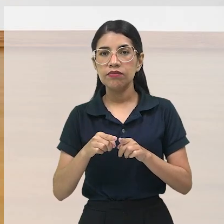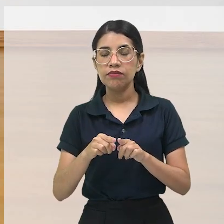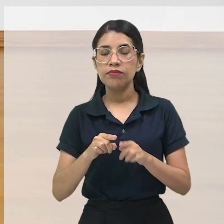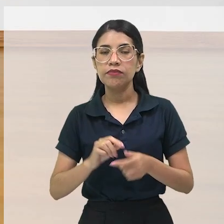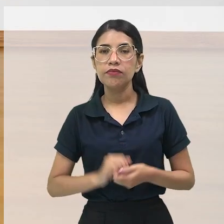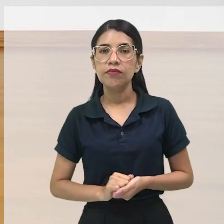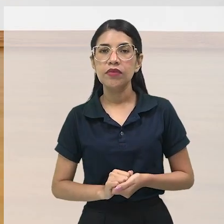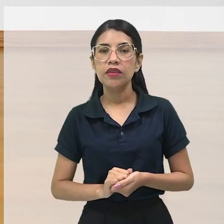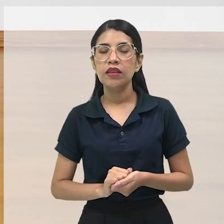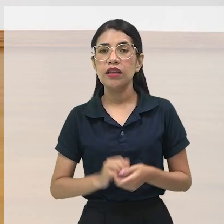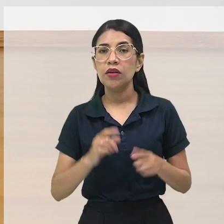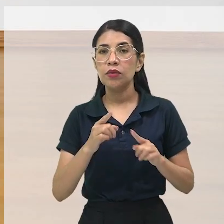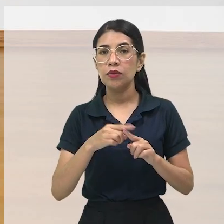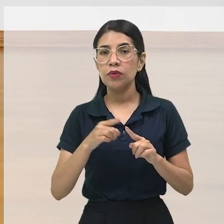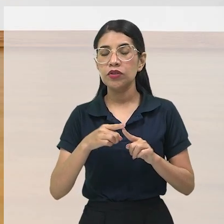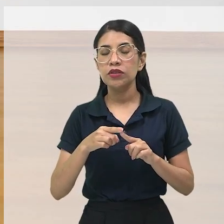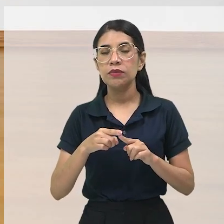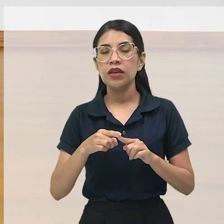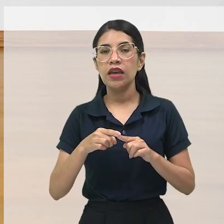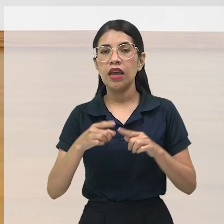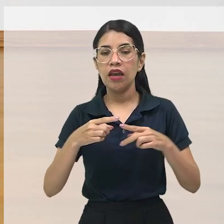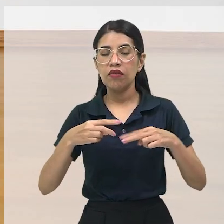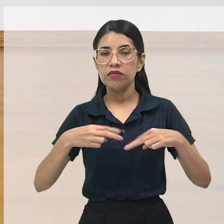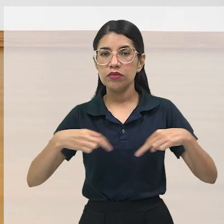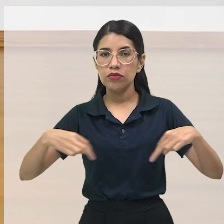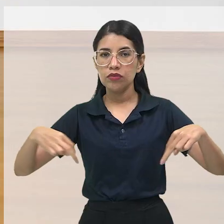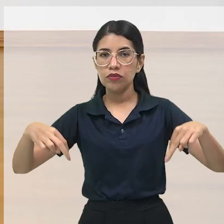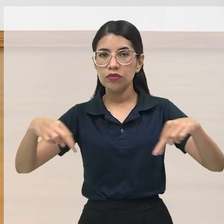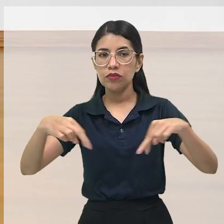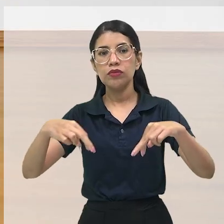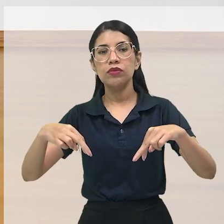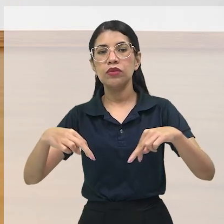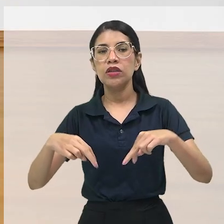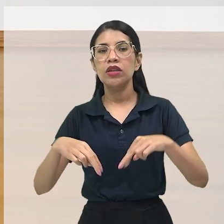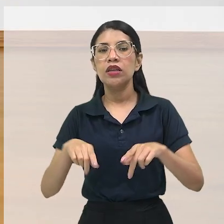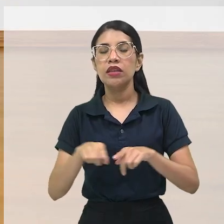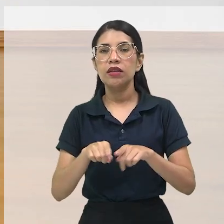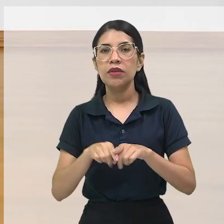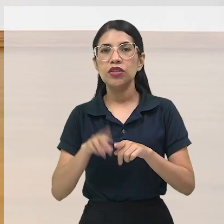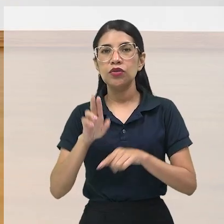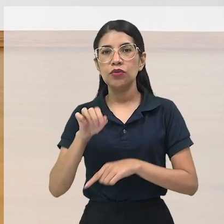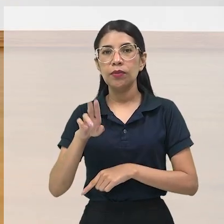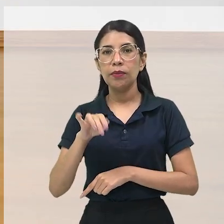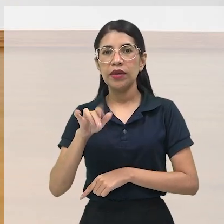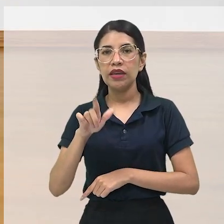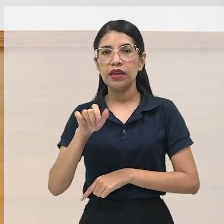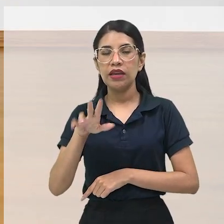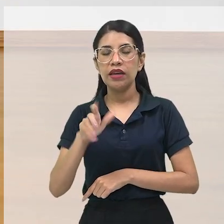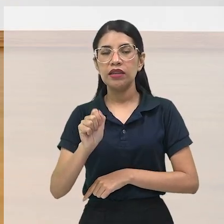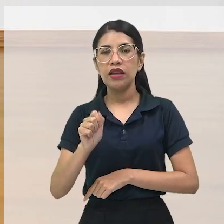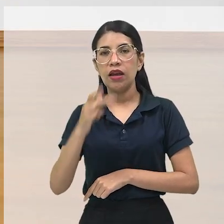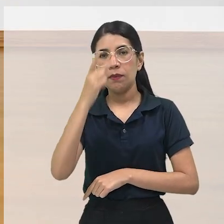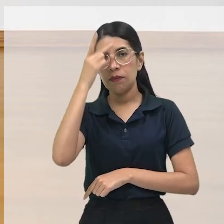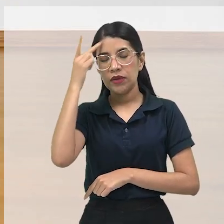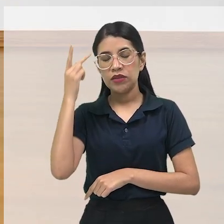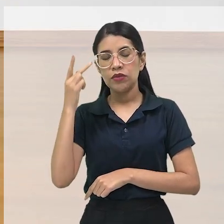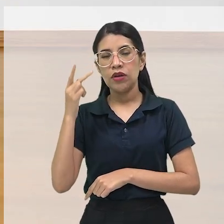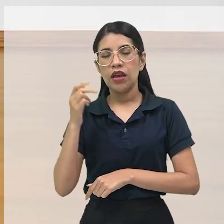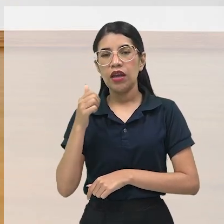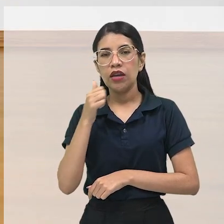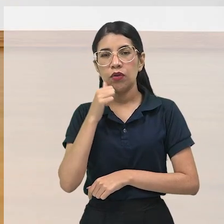O jongo é uma dança de roda e de umbigada. Um casal de cada vez dirige para o centro da